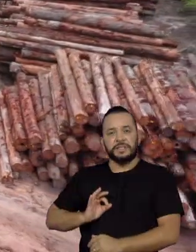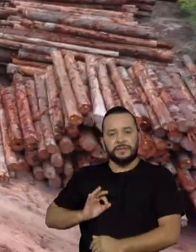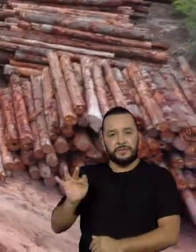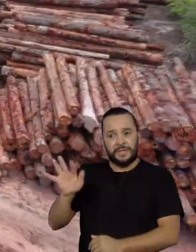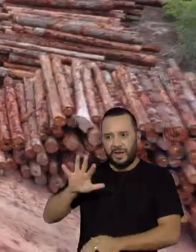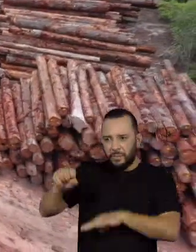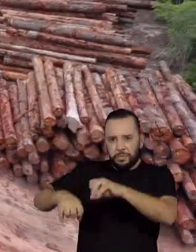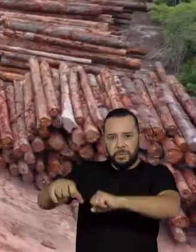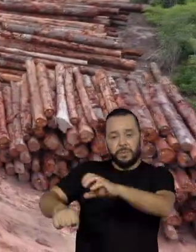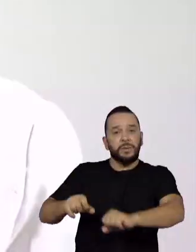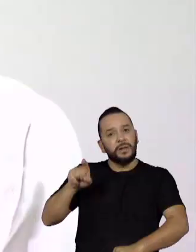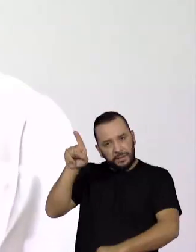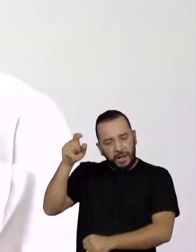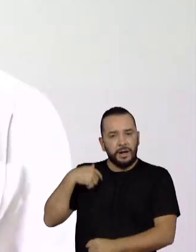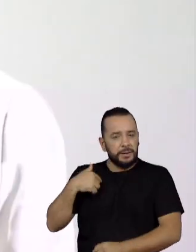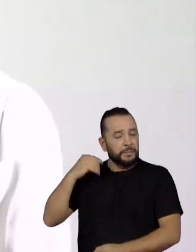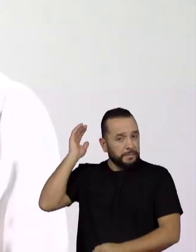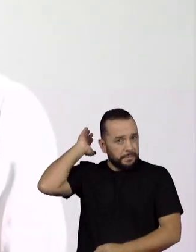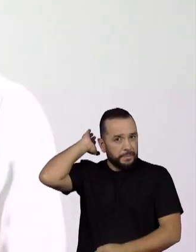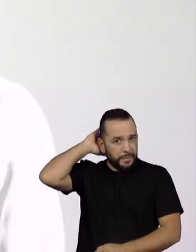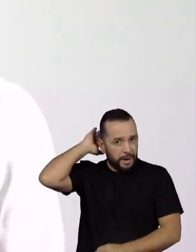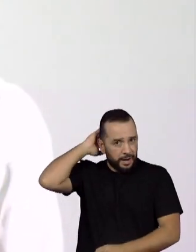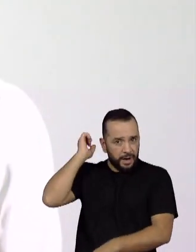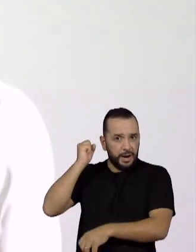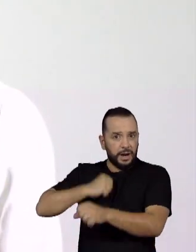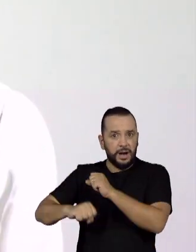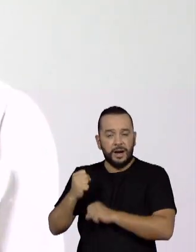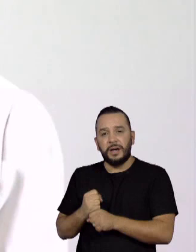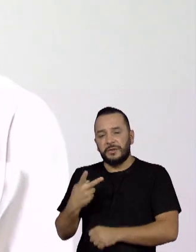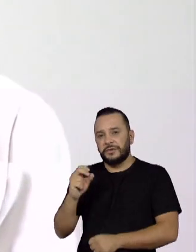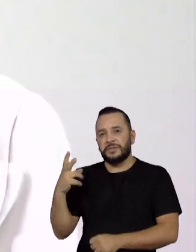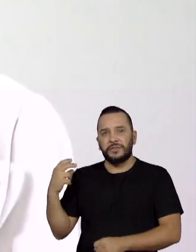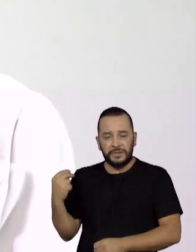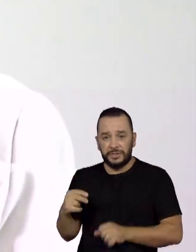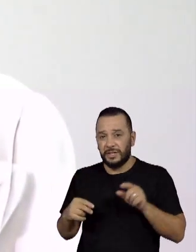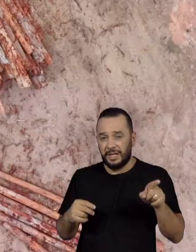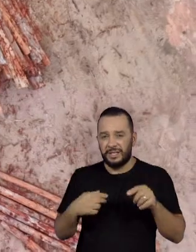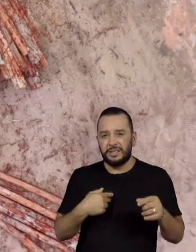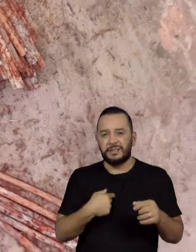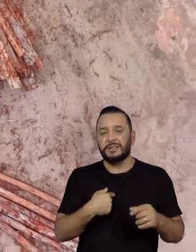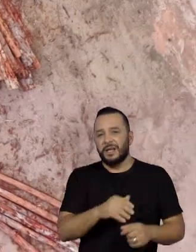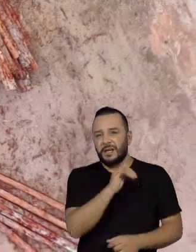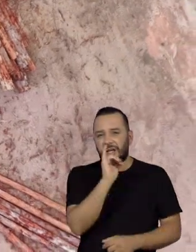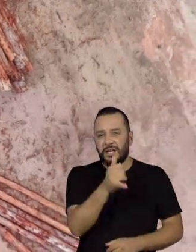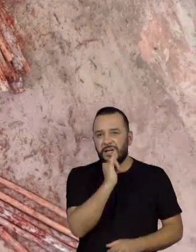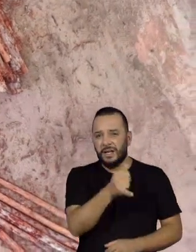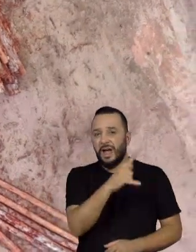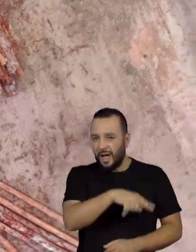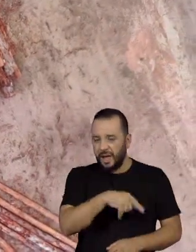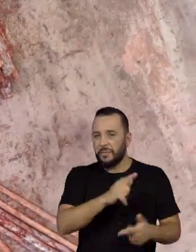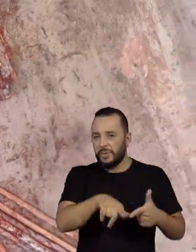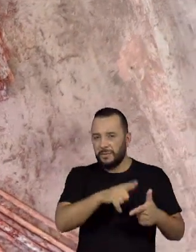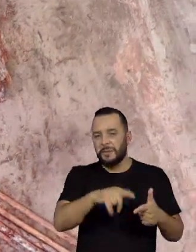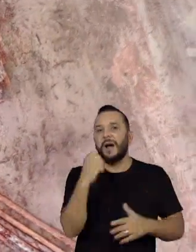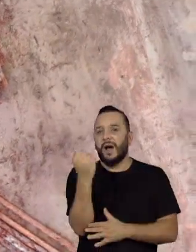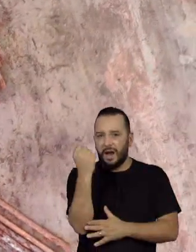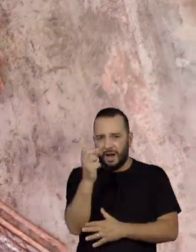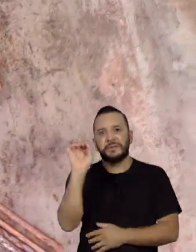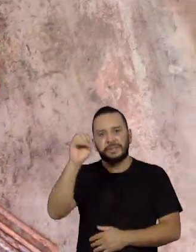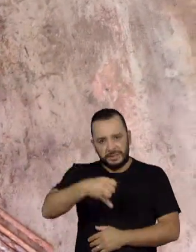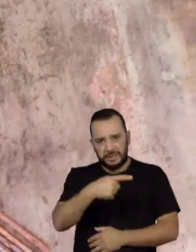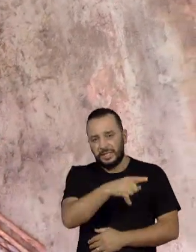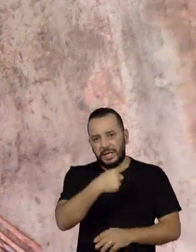em 2020. Segundo a ministra, os fatos narrados são de gravidade incontestável.